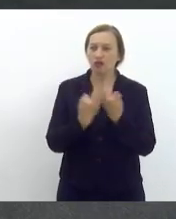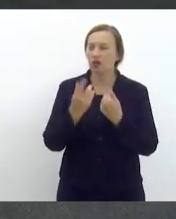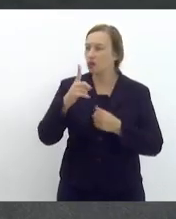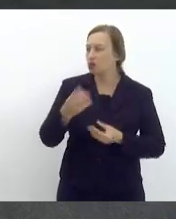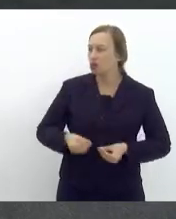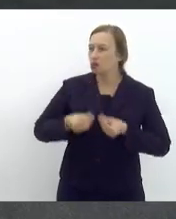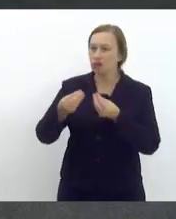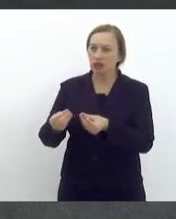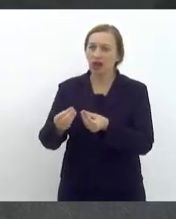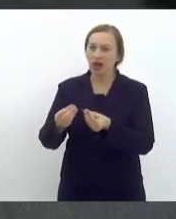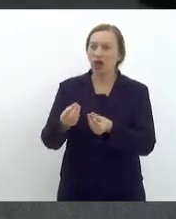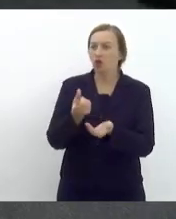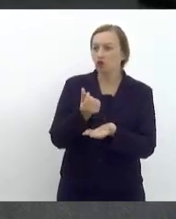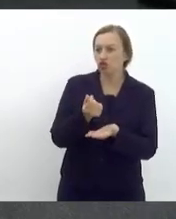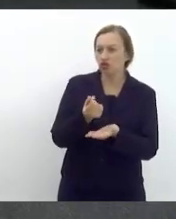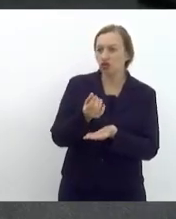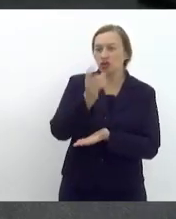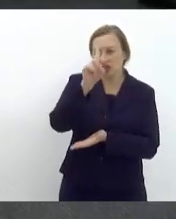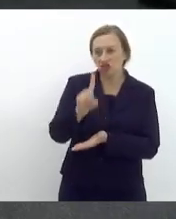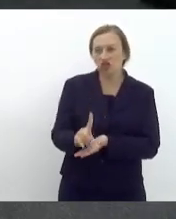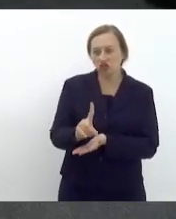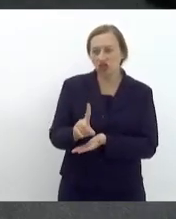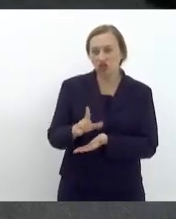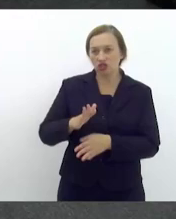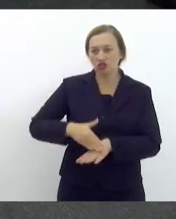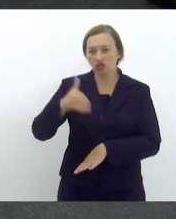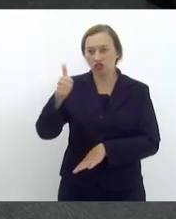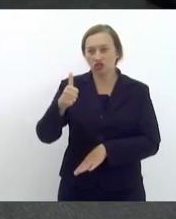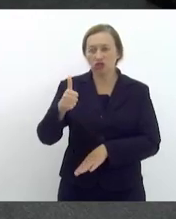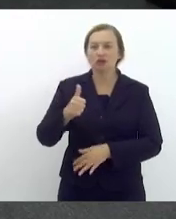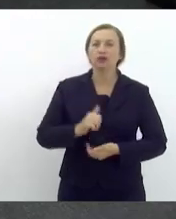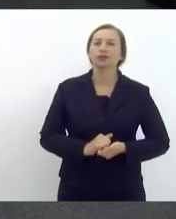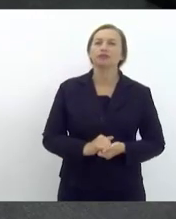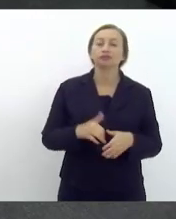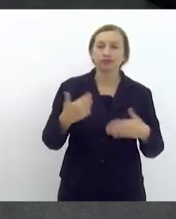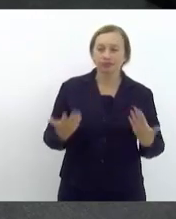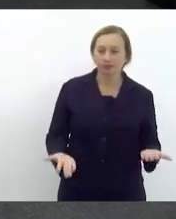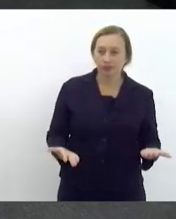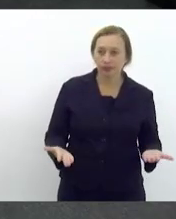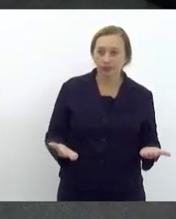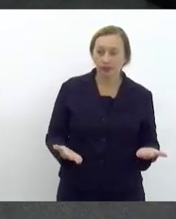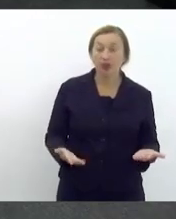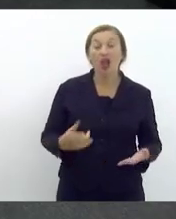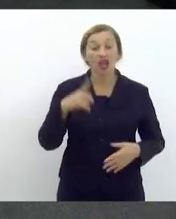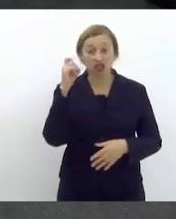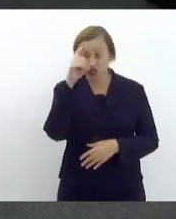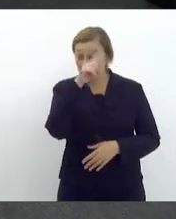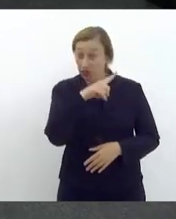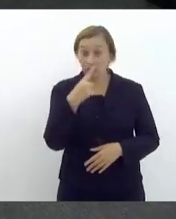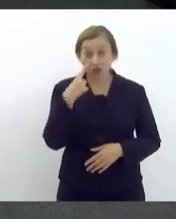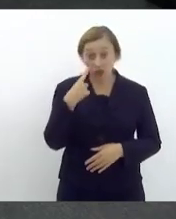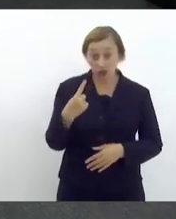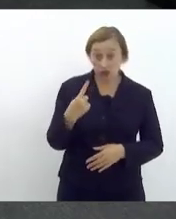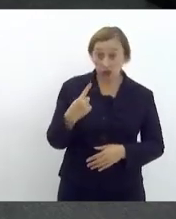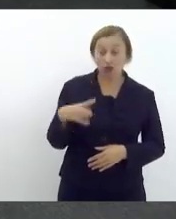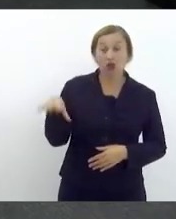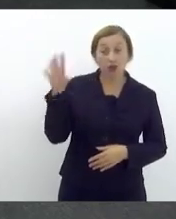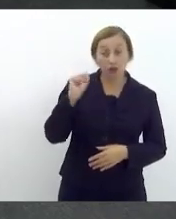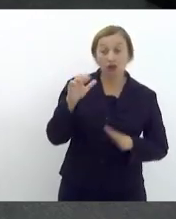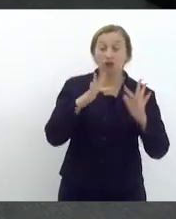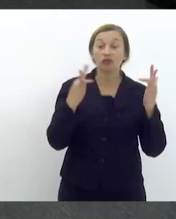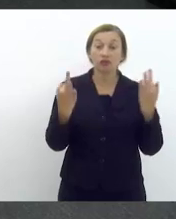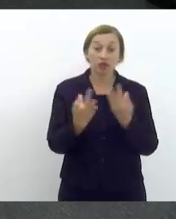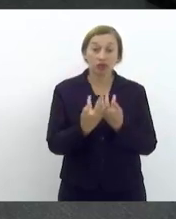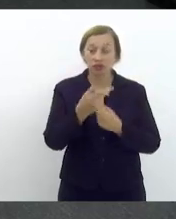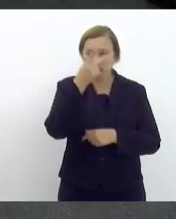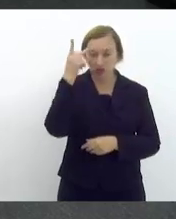entregam aquilo que é direito aquilo que é dignidade aquilo que é benefício então é muito duro a gente ouvir isso de um familiar de